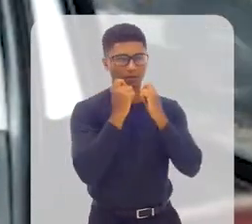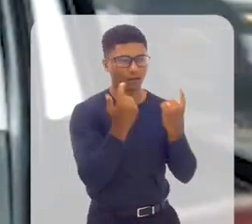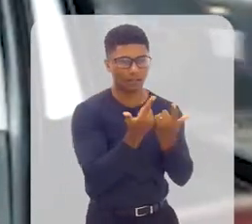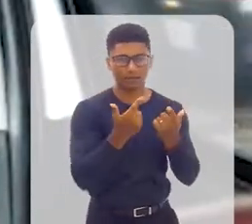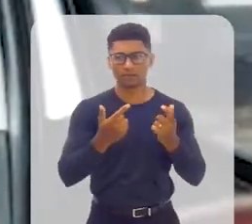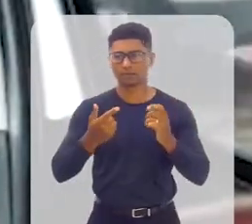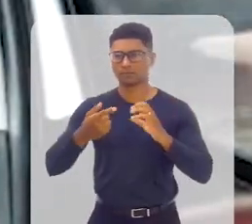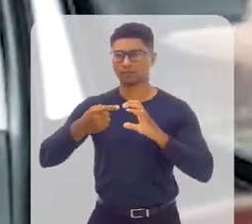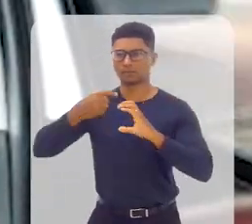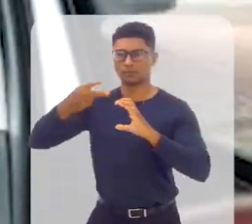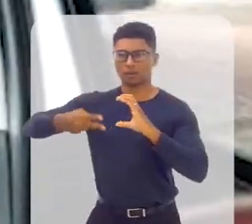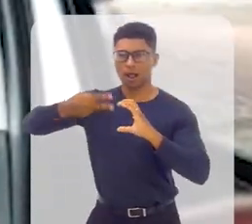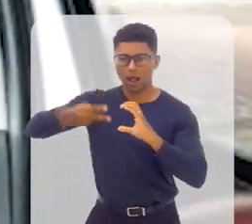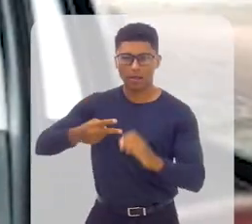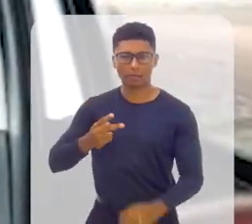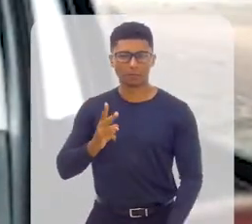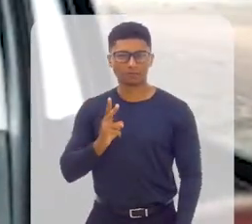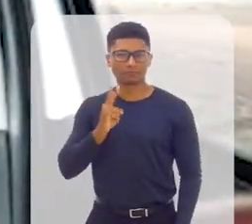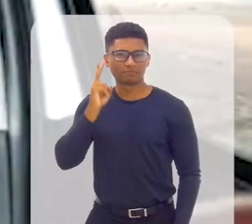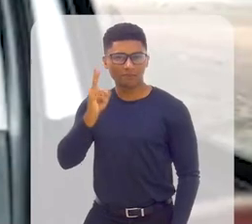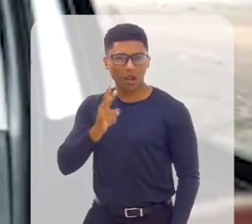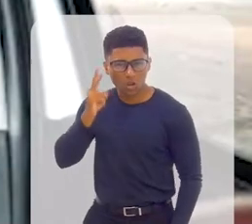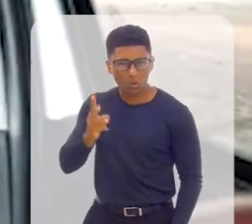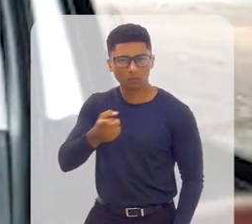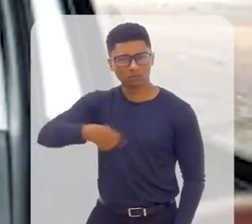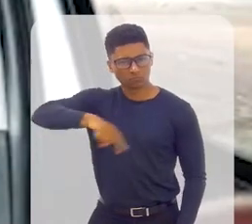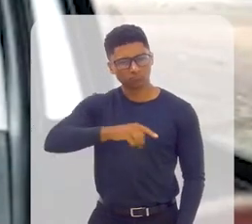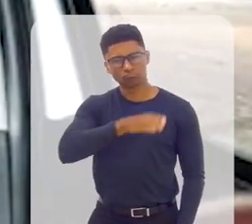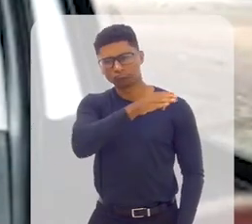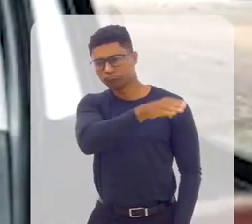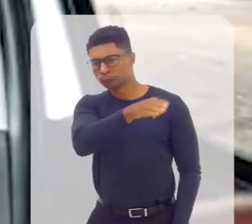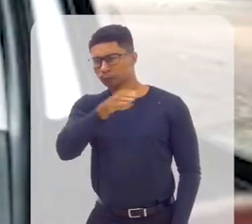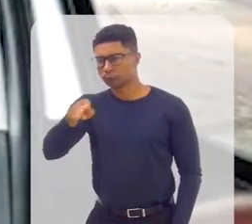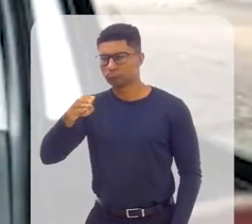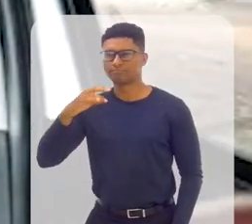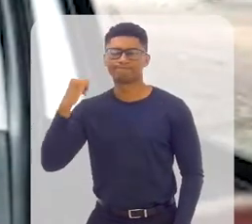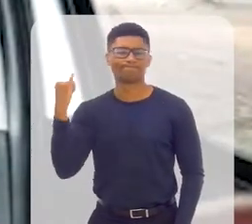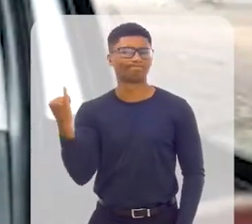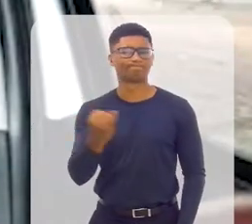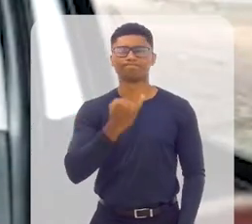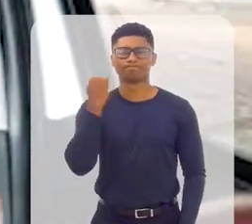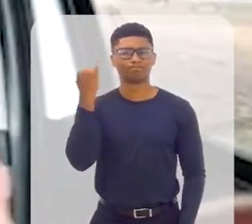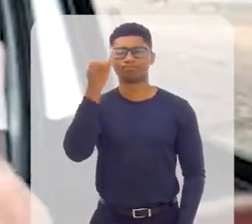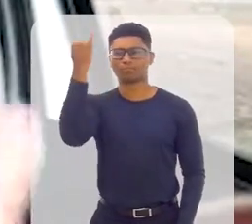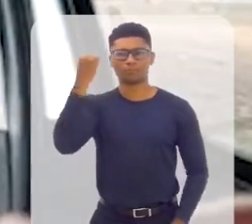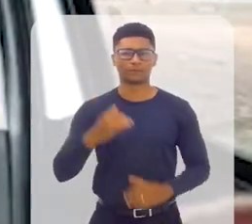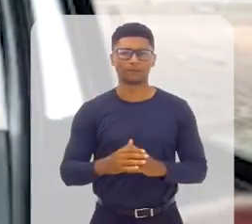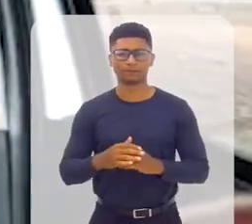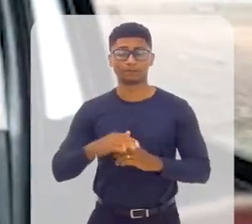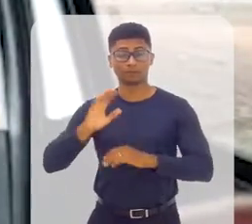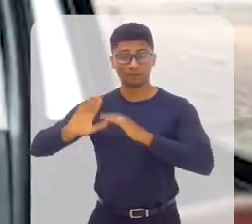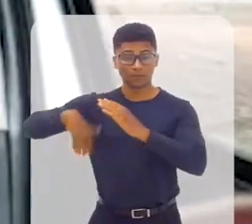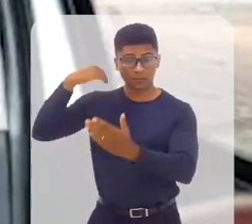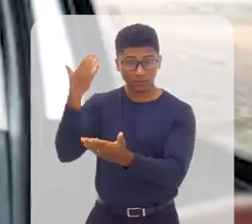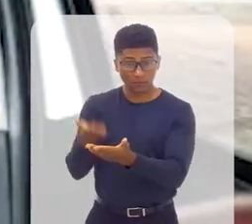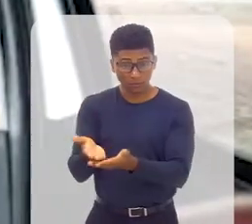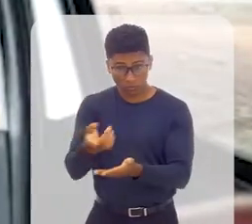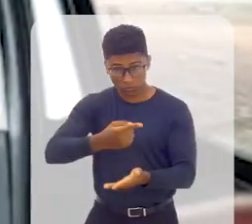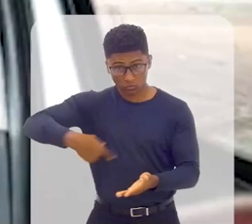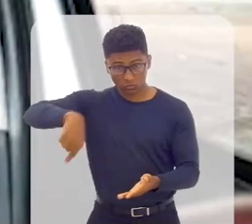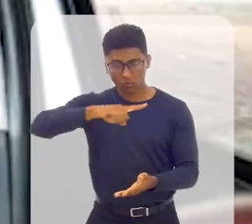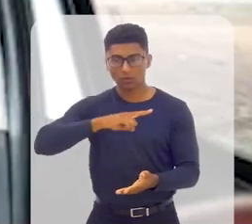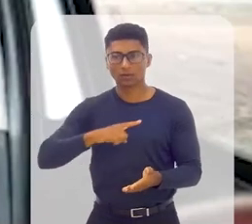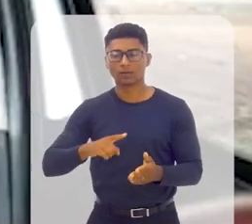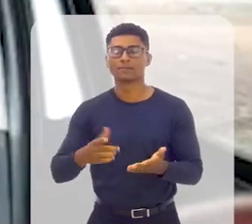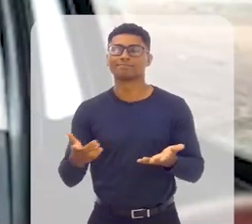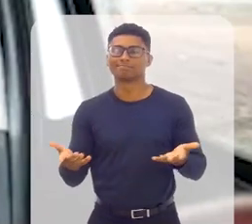câmaras, né, de vereadores, porque isso é um papel altamente relevante. A gente até agora lançamos aí, antes